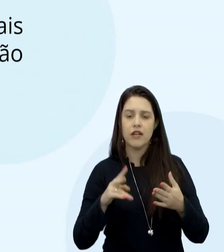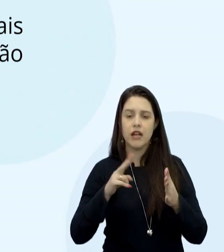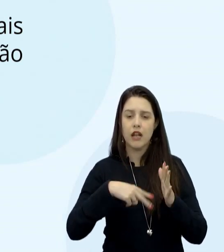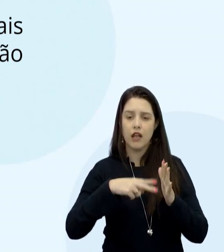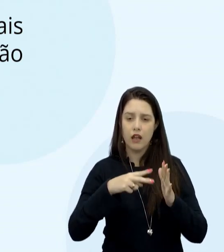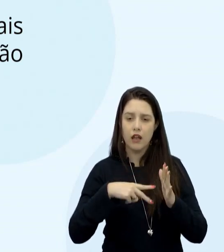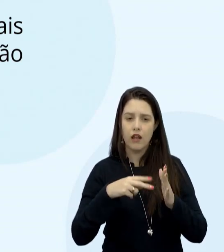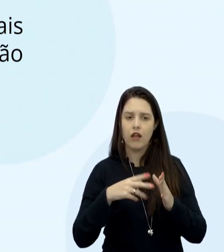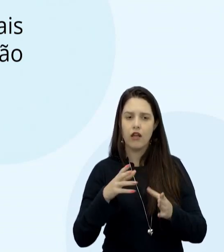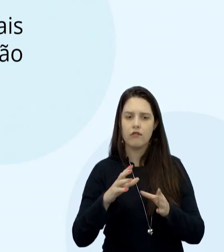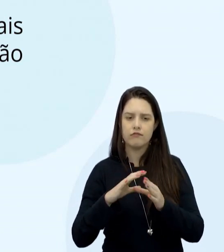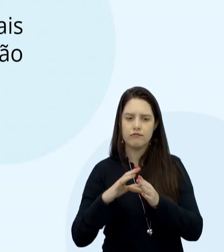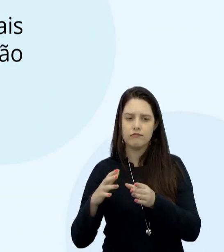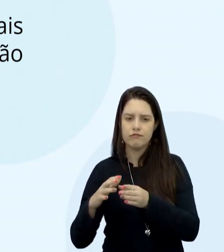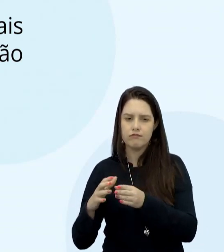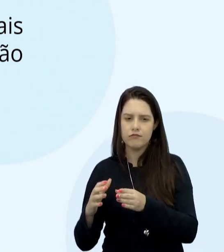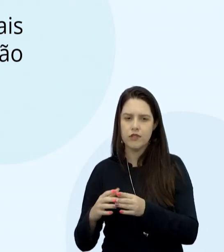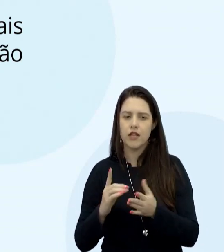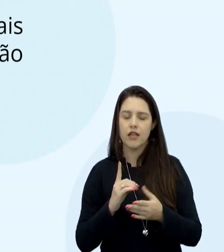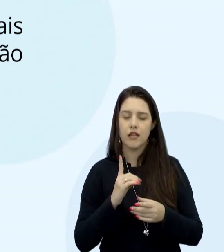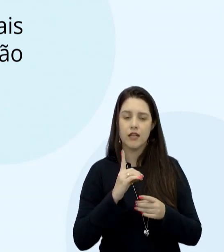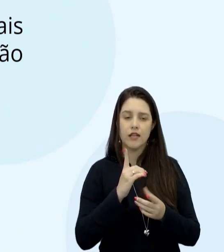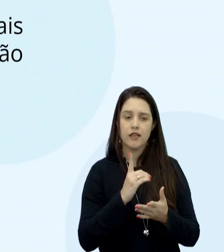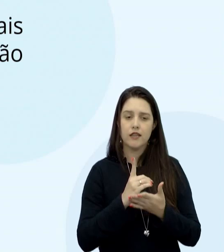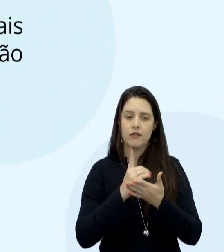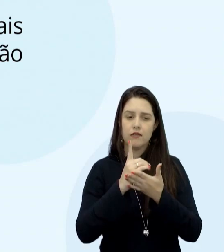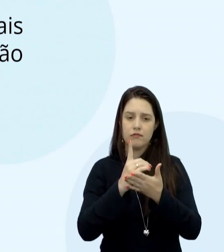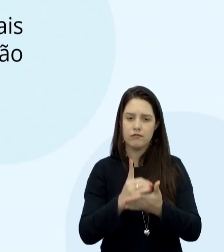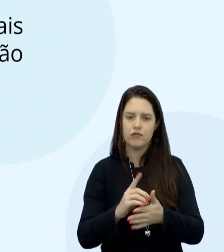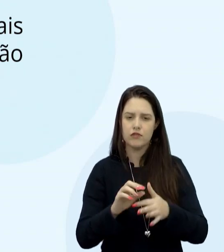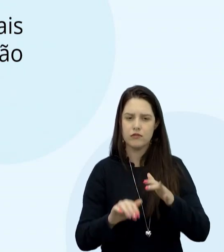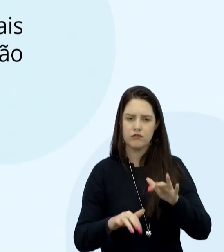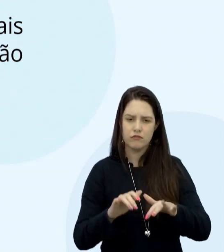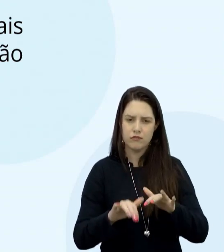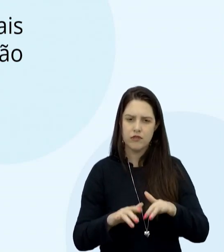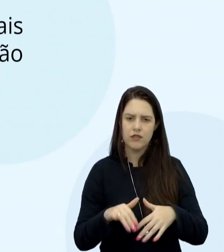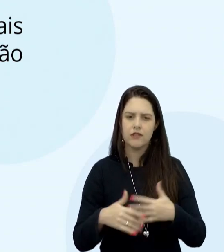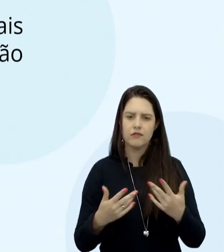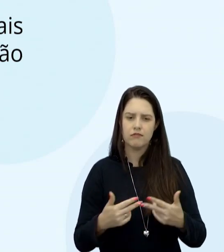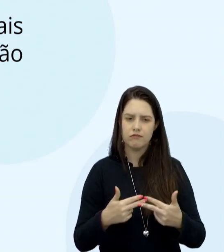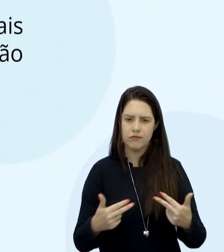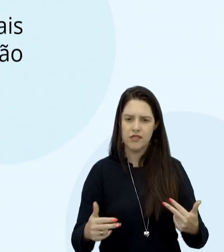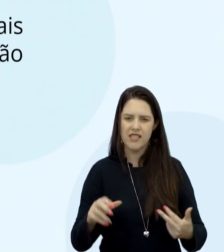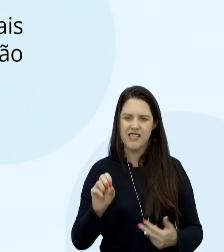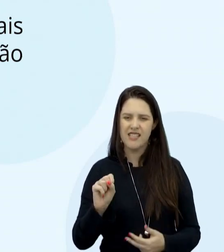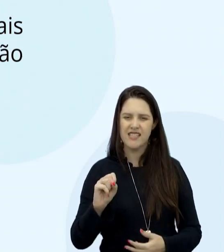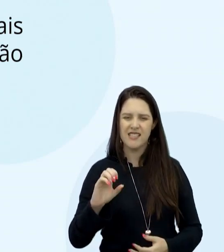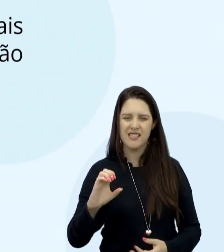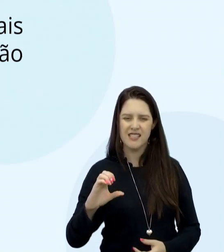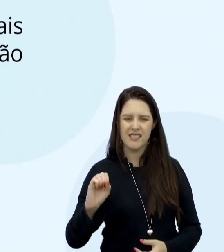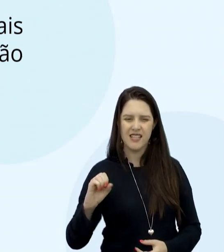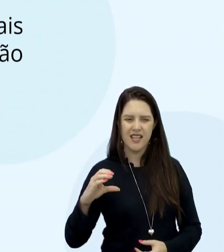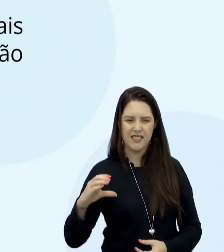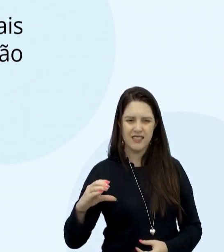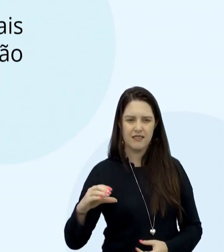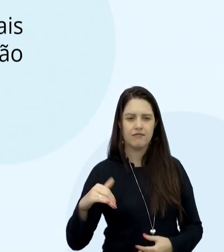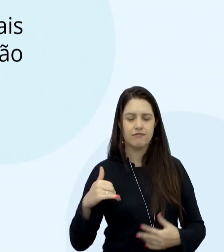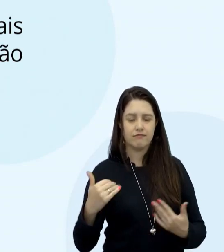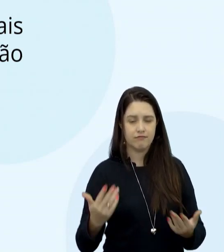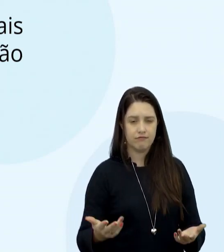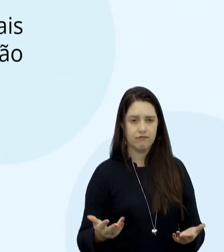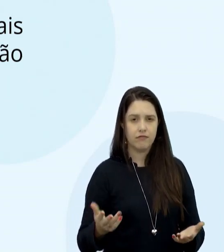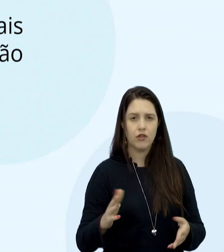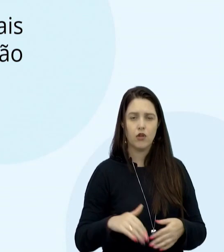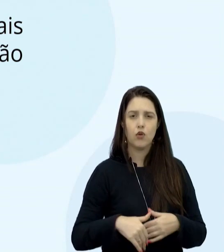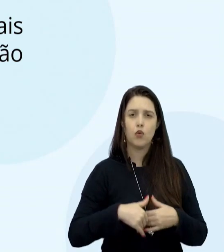a coleção Democracia Digital, iniciativa da Edições Sesc, edição Rodrigo Durão Coelho. E aí, ficou